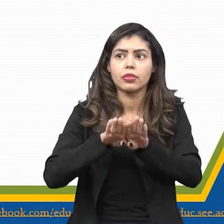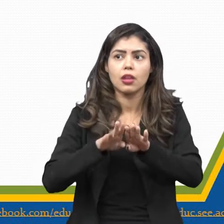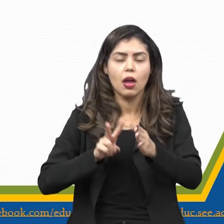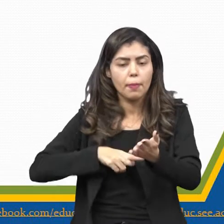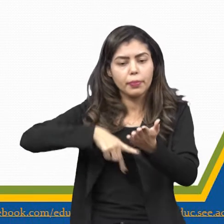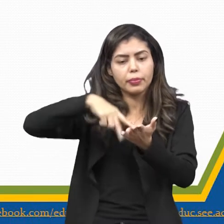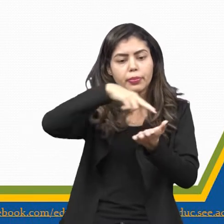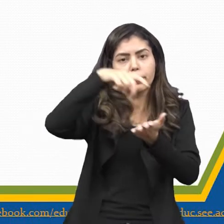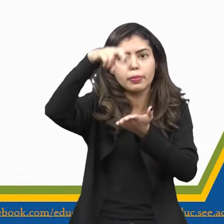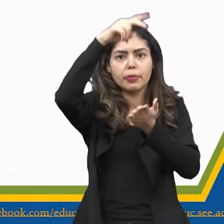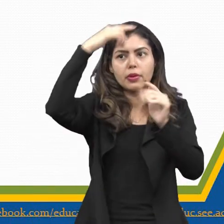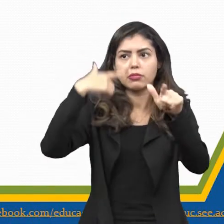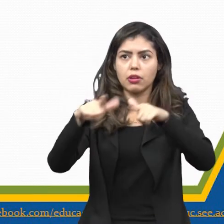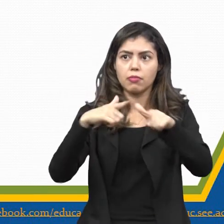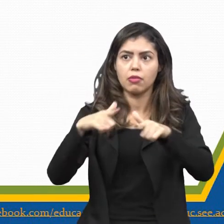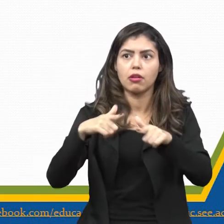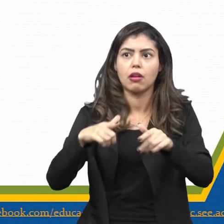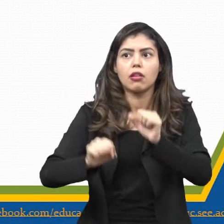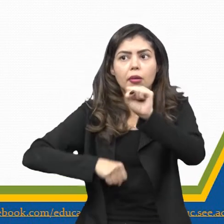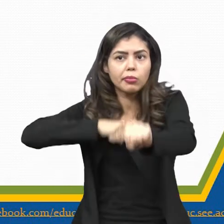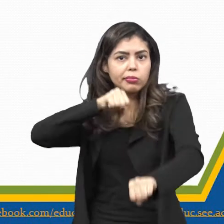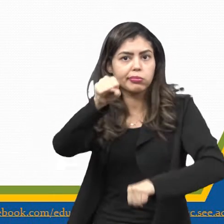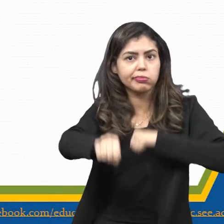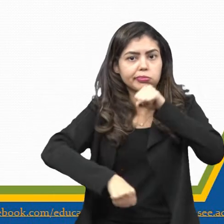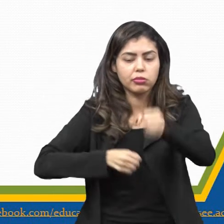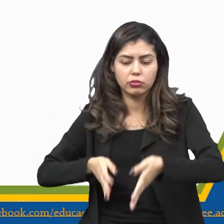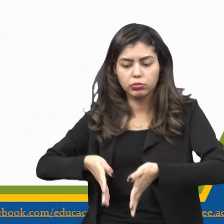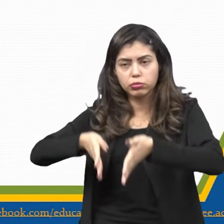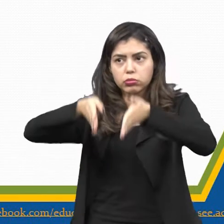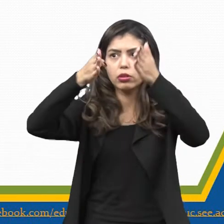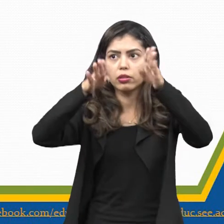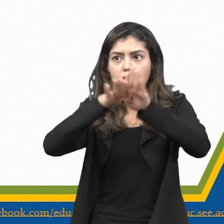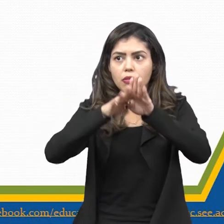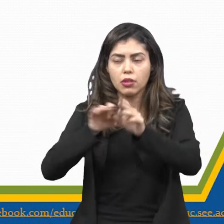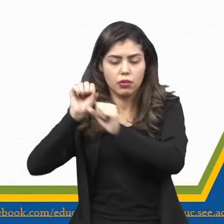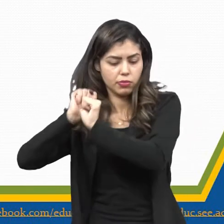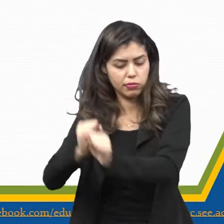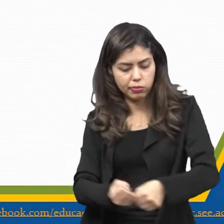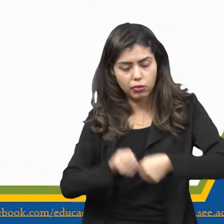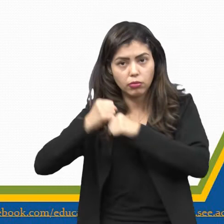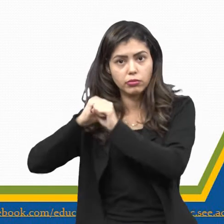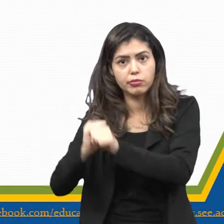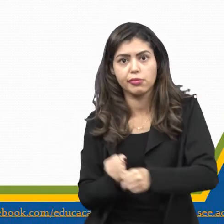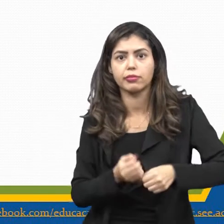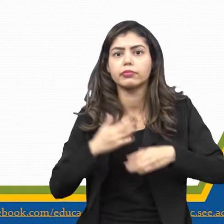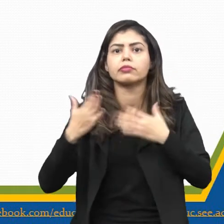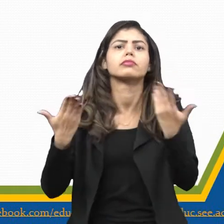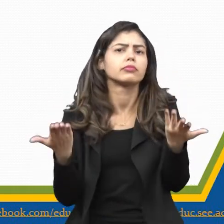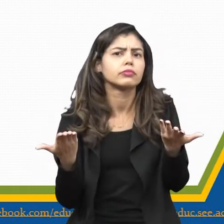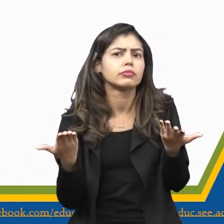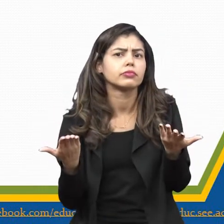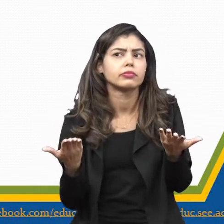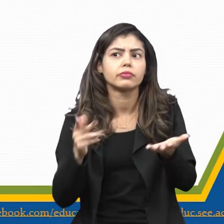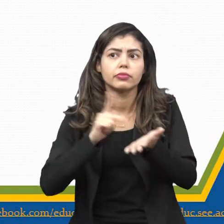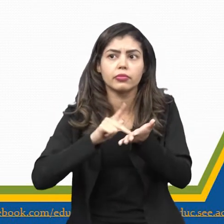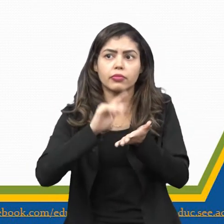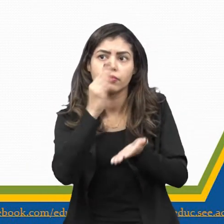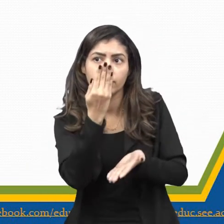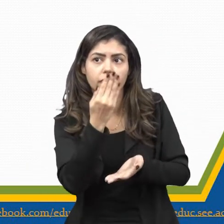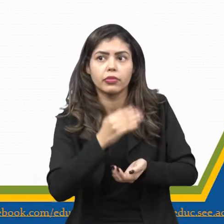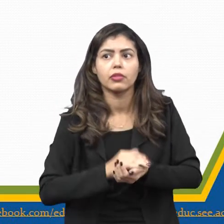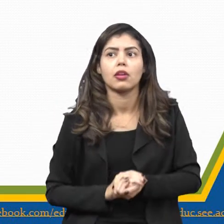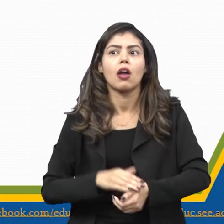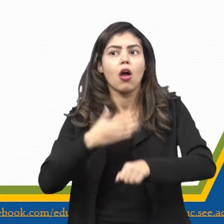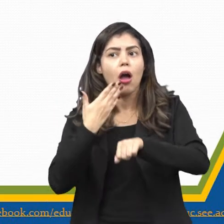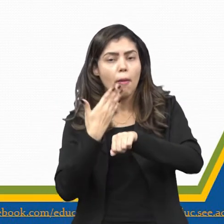as escadas de um prédio, andar de bicicleta e varrer o chão. São exercícios físicos? A prática de